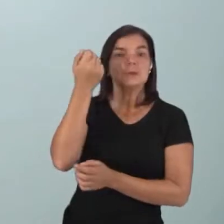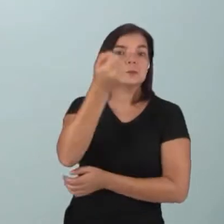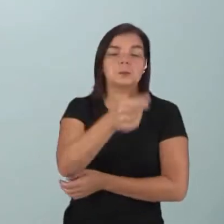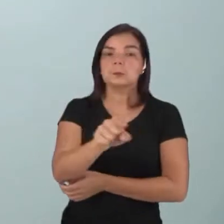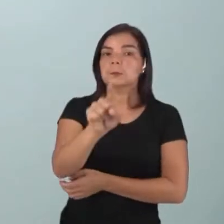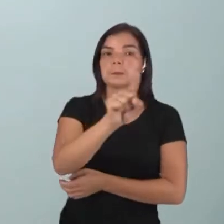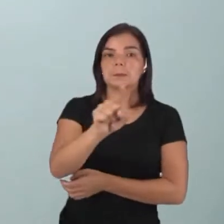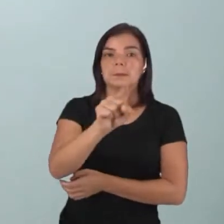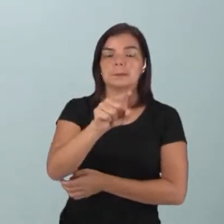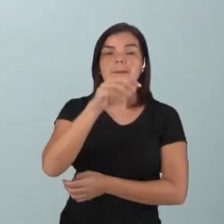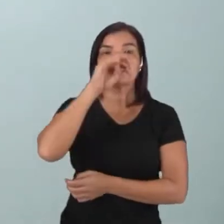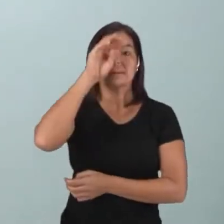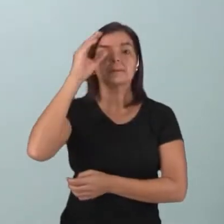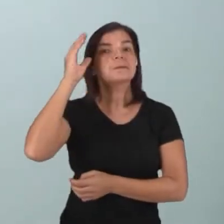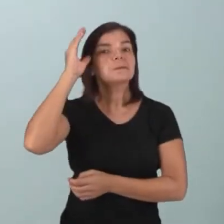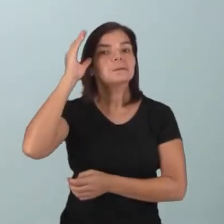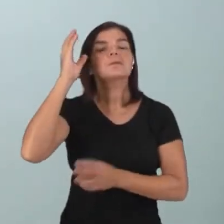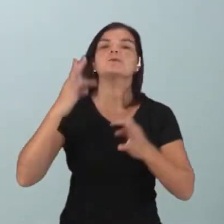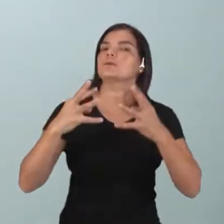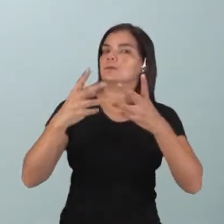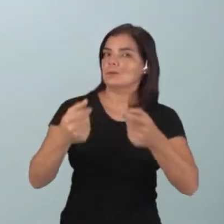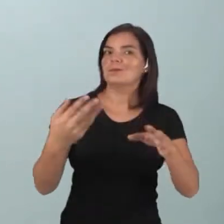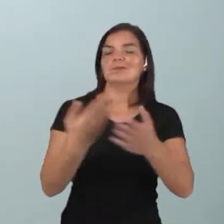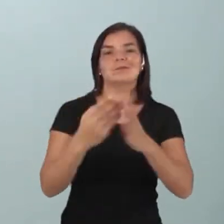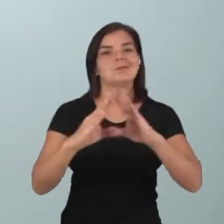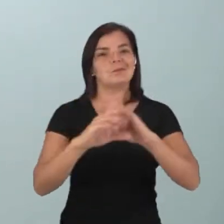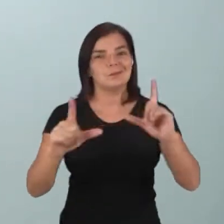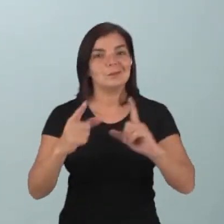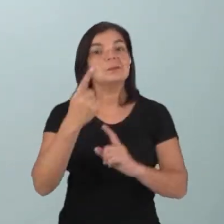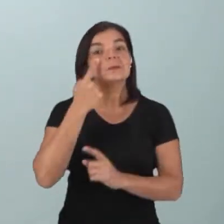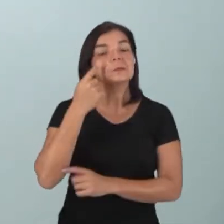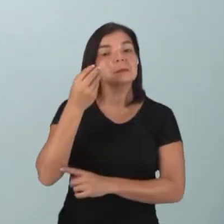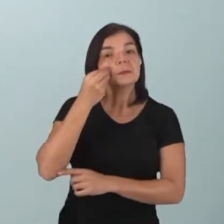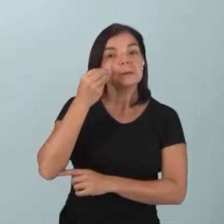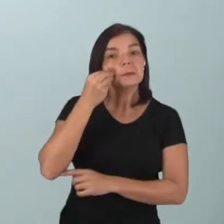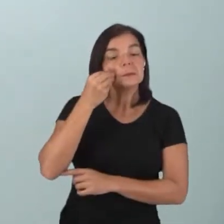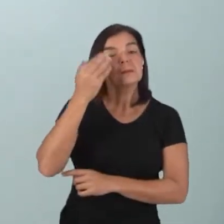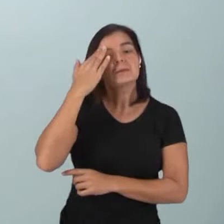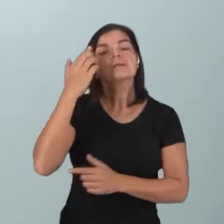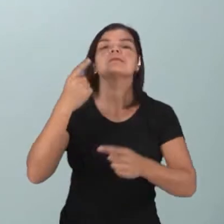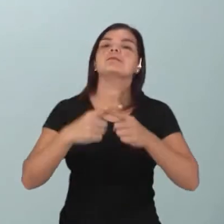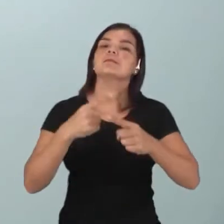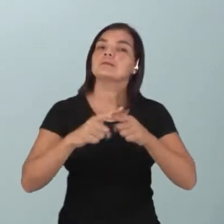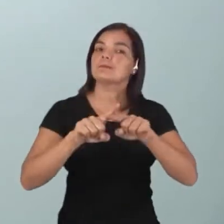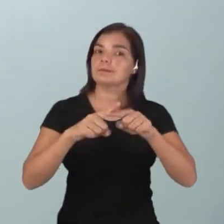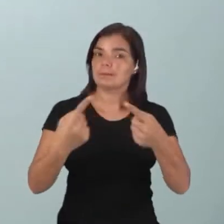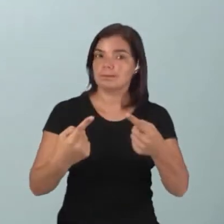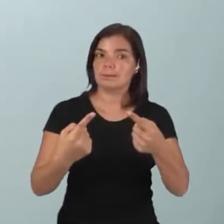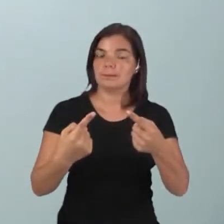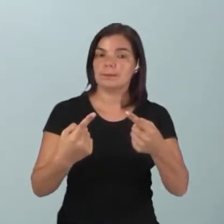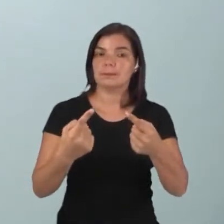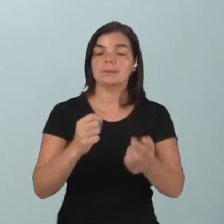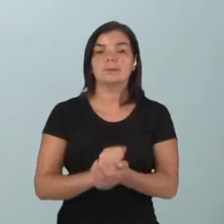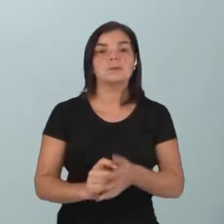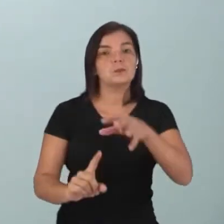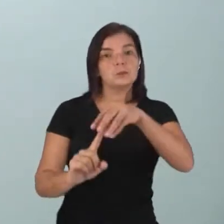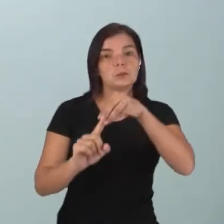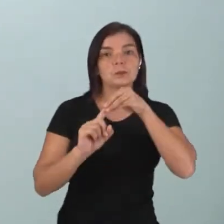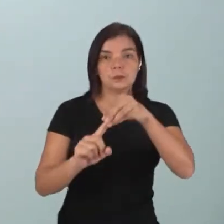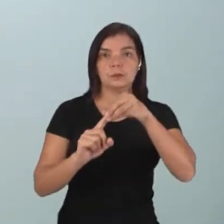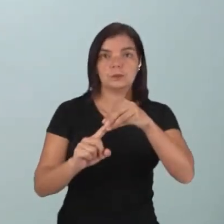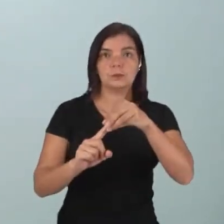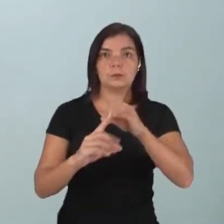essa conscientização toda, né? Claro que a gente vai tentar entender o porquê, mas o objetivo